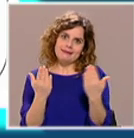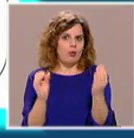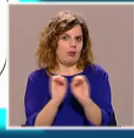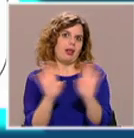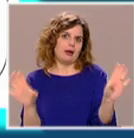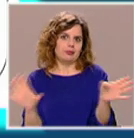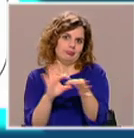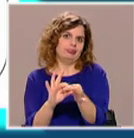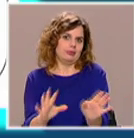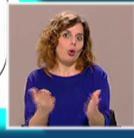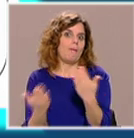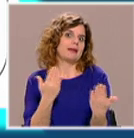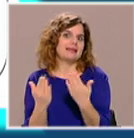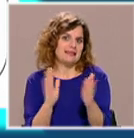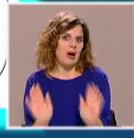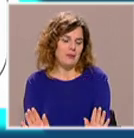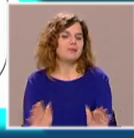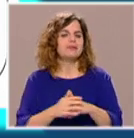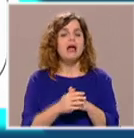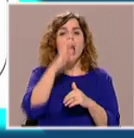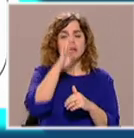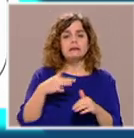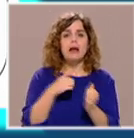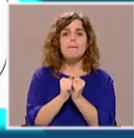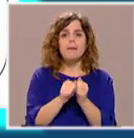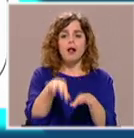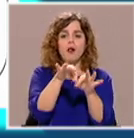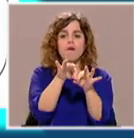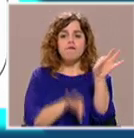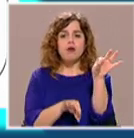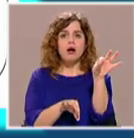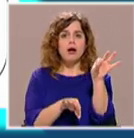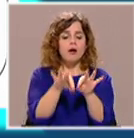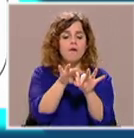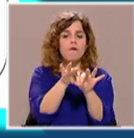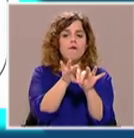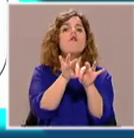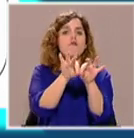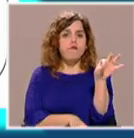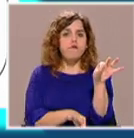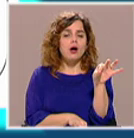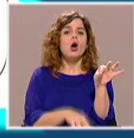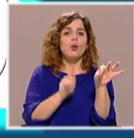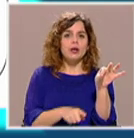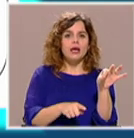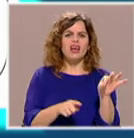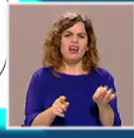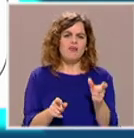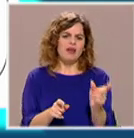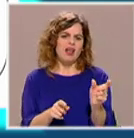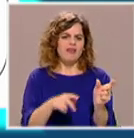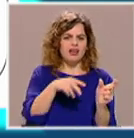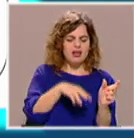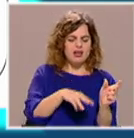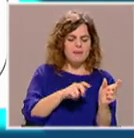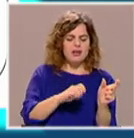estamos a fazer com aquilo que ocorre no nosso corpo. Se eu rasgar uma folha de papel, essa ação de rasgar é uma ação mecânica. E isso acontece ao